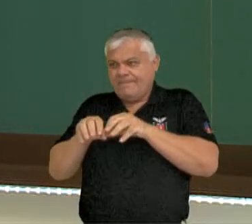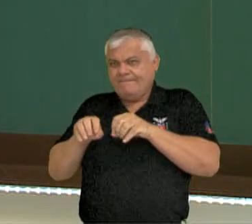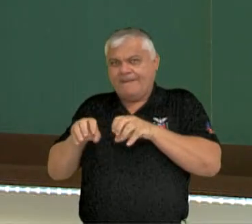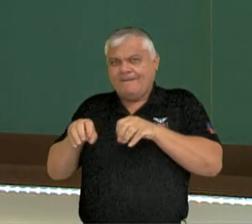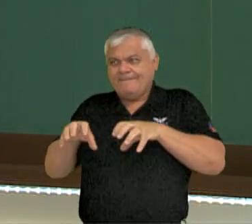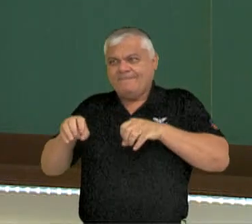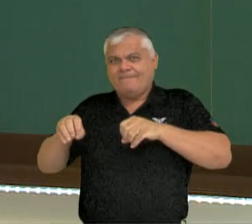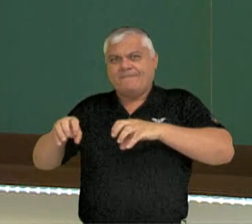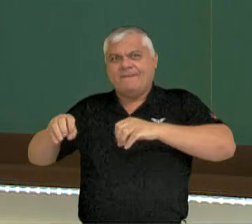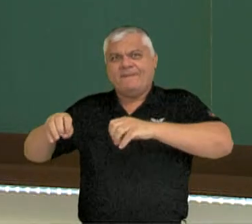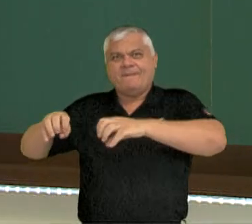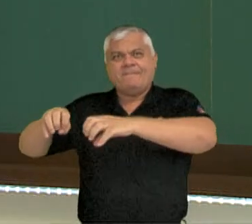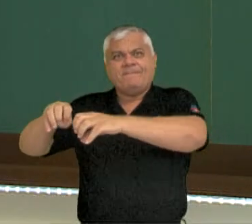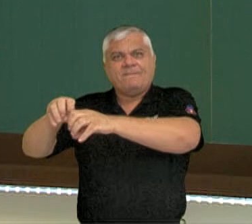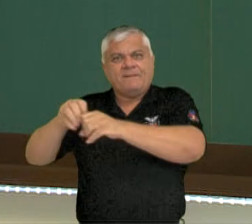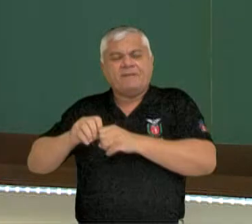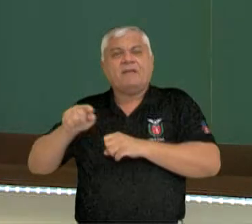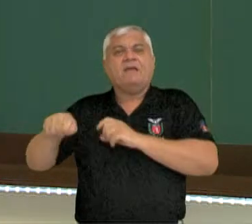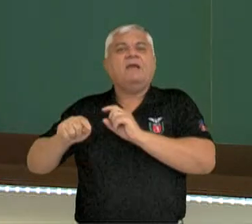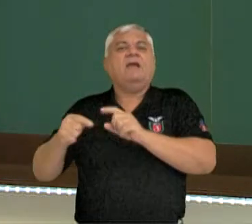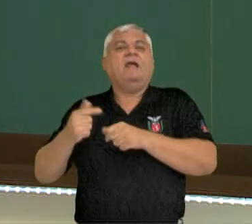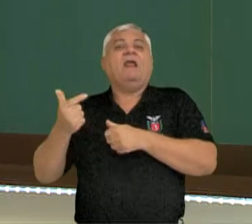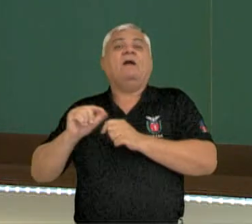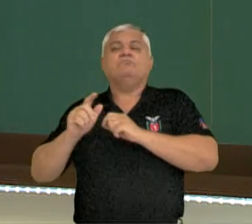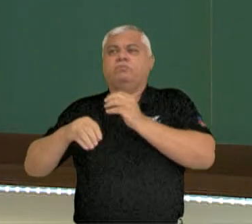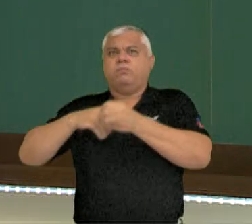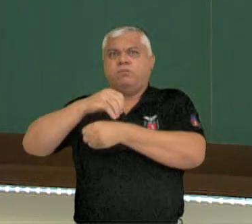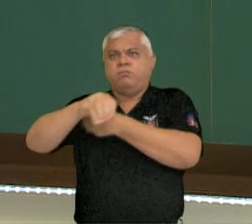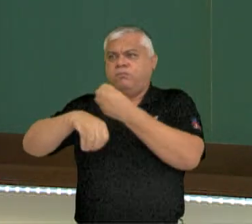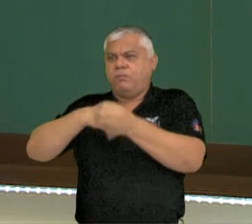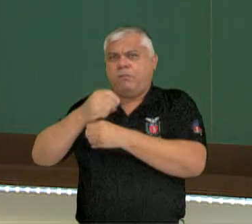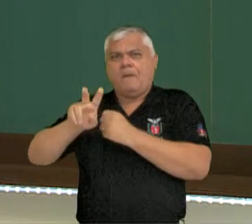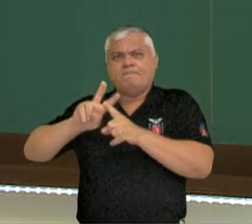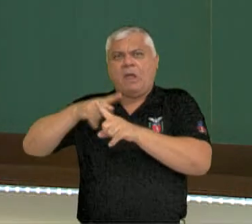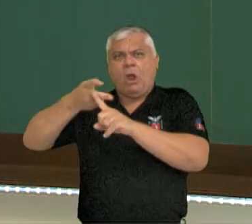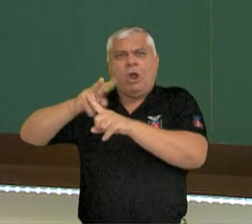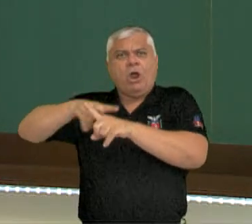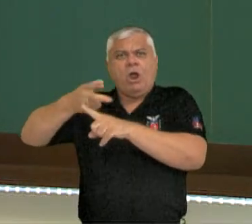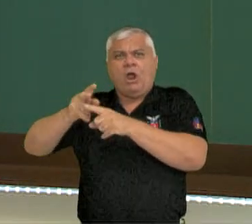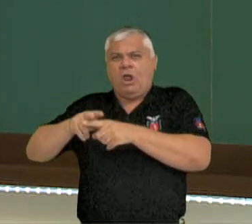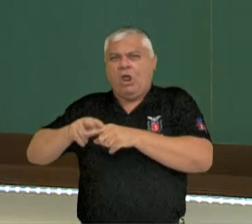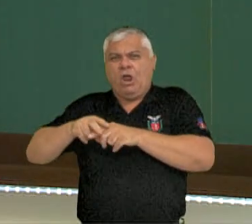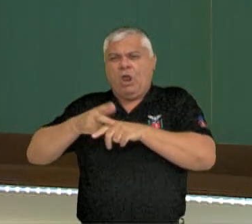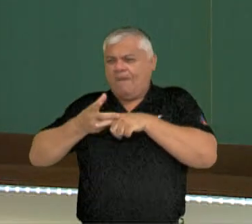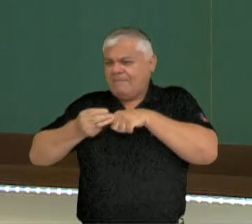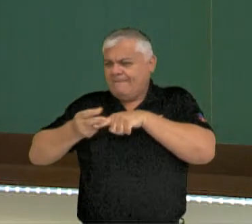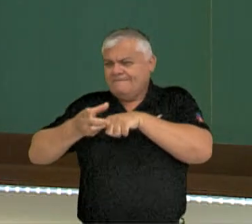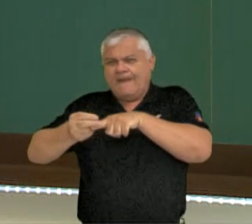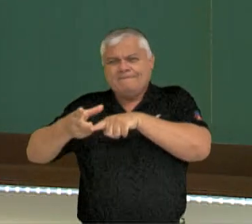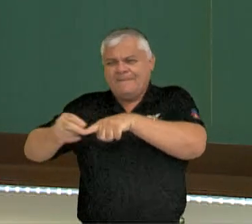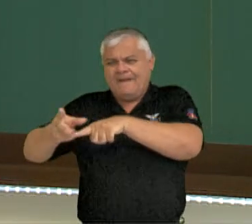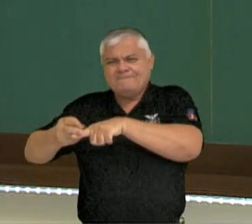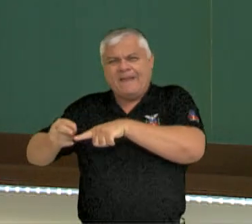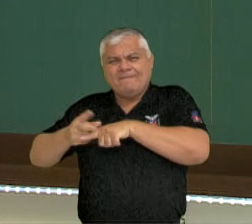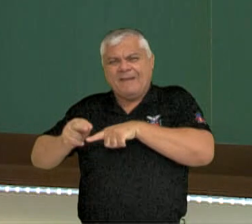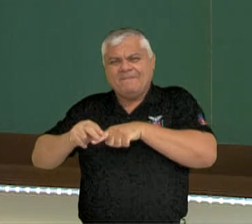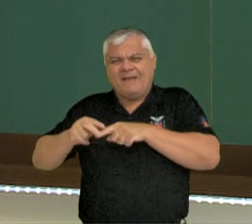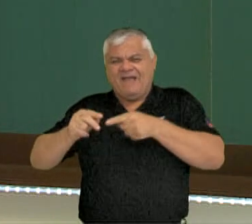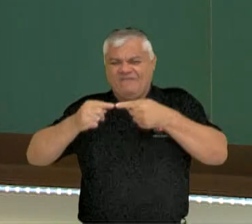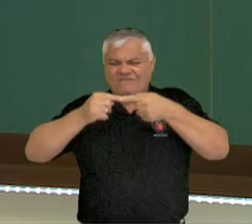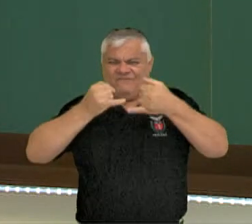formas, então, chamadas de vegetativas, acabam se multiplicando, né, lesam os vasos sanguíneos intestinais, então ela